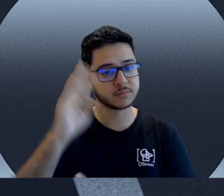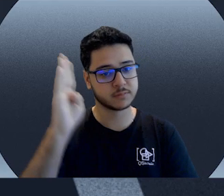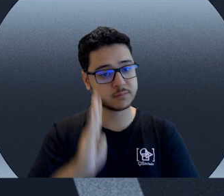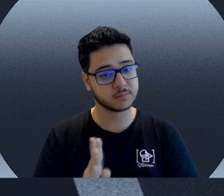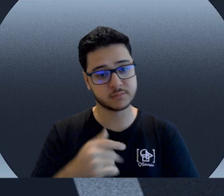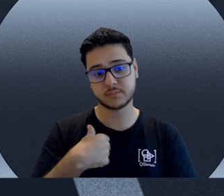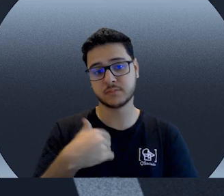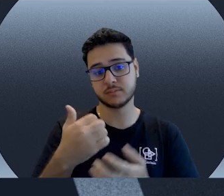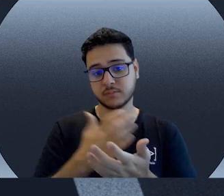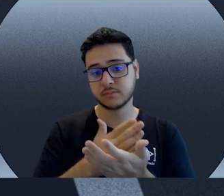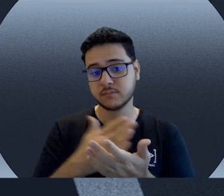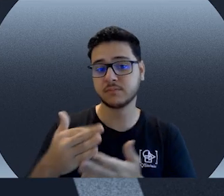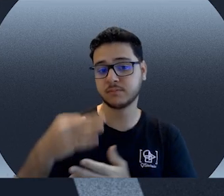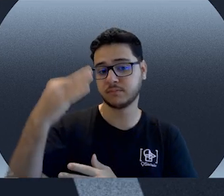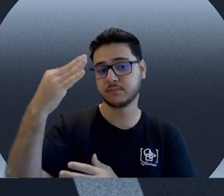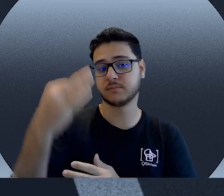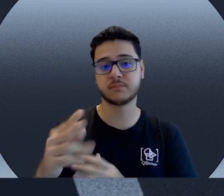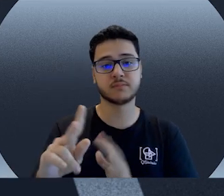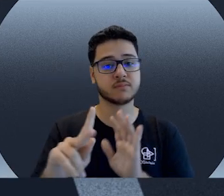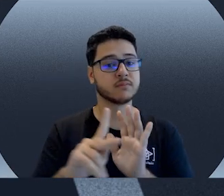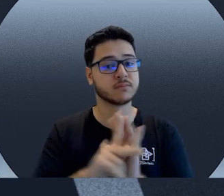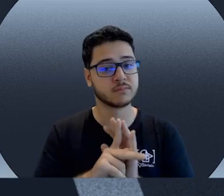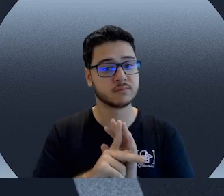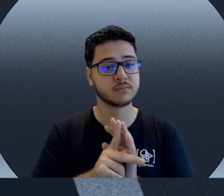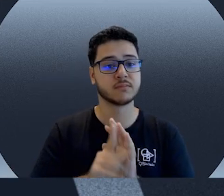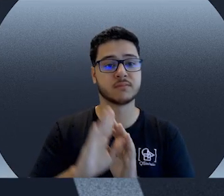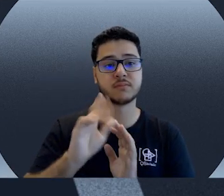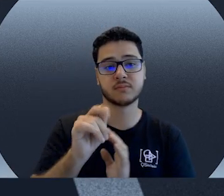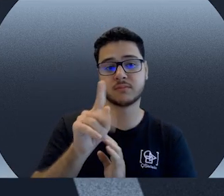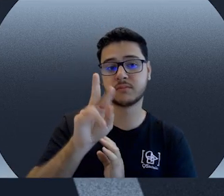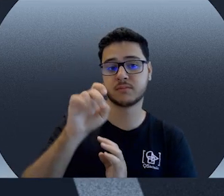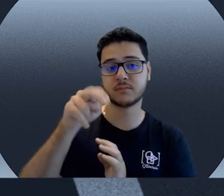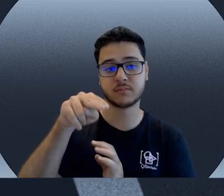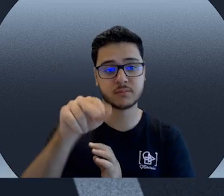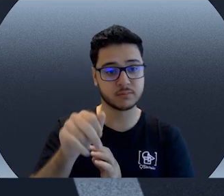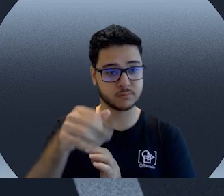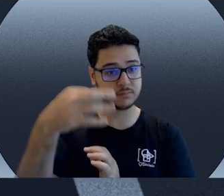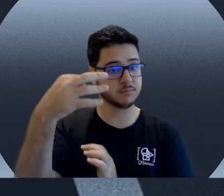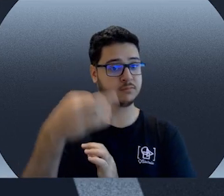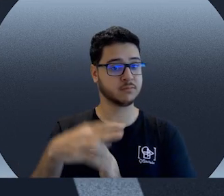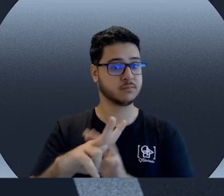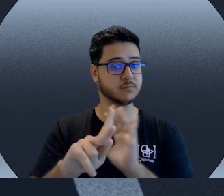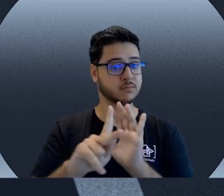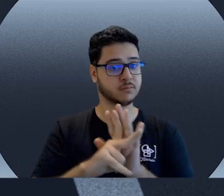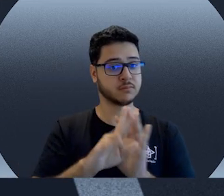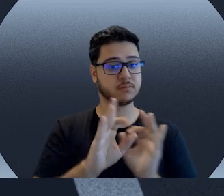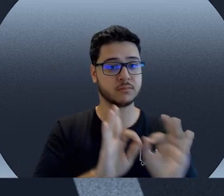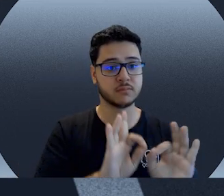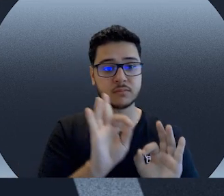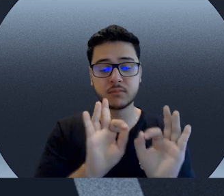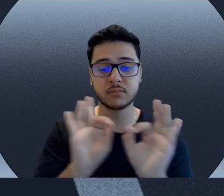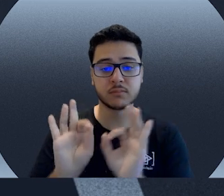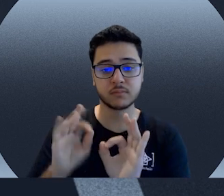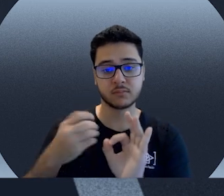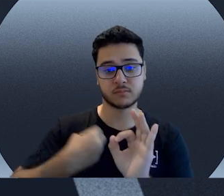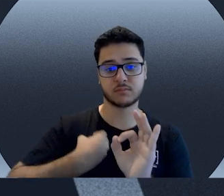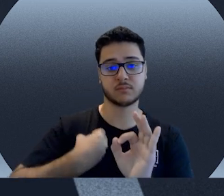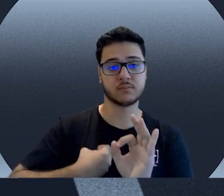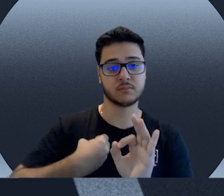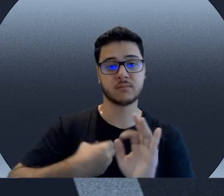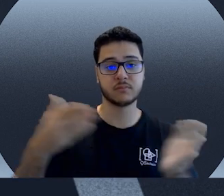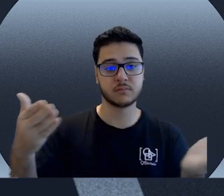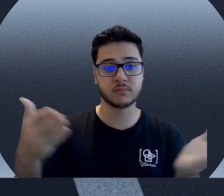por uma artista brasileira. Para além disso, a Adriana, ela é uma artista muito emblemática, né? Recentemente agora